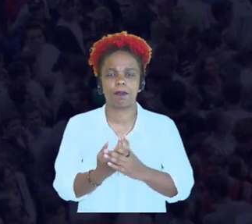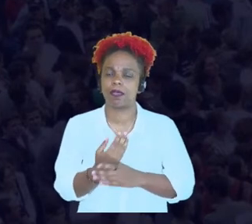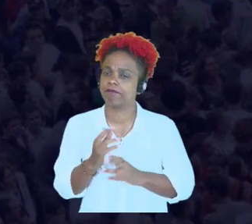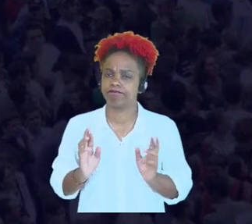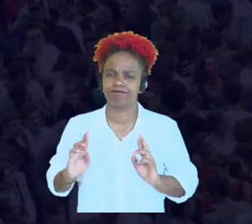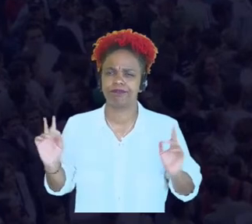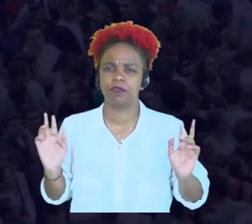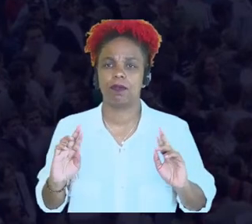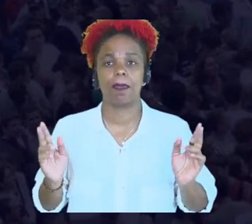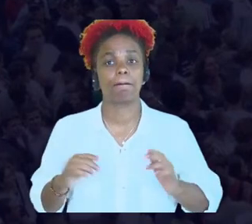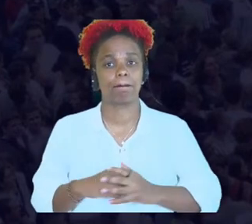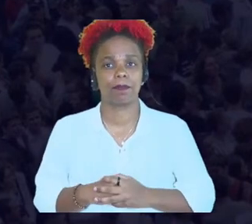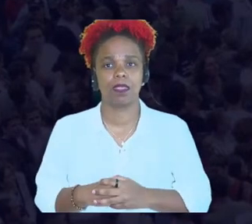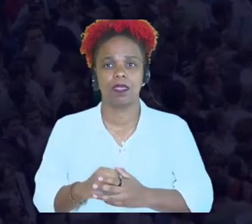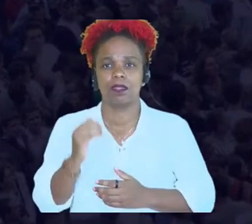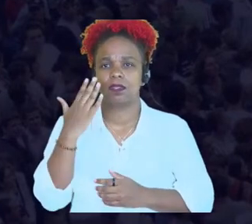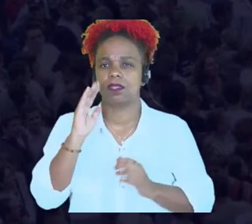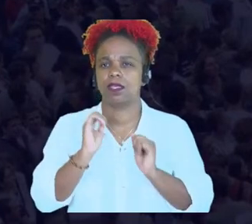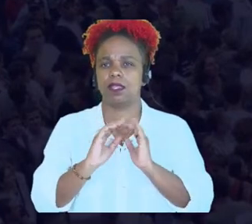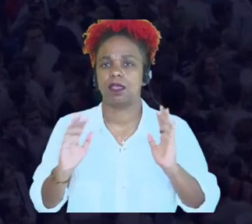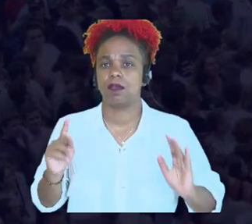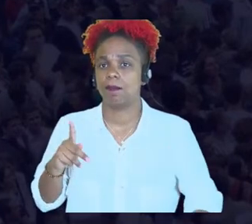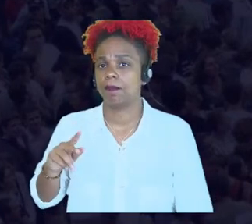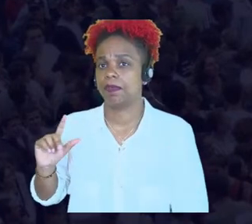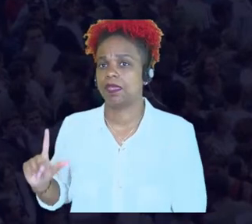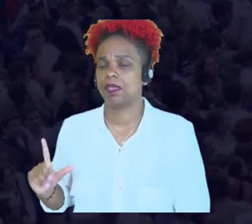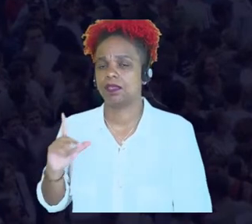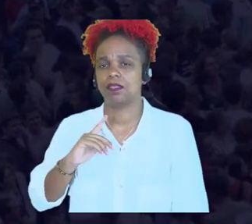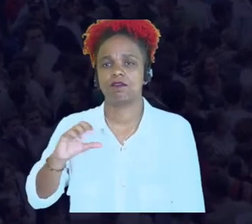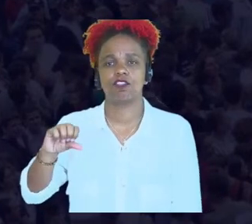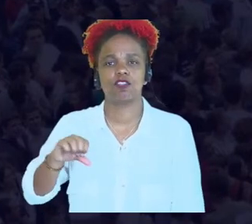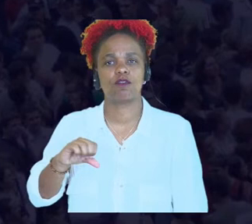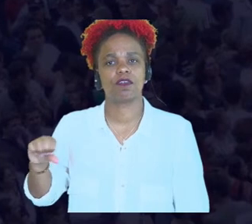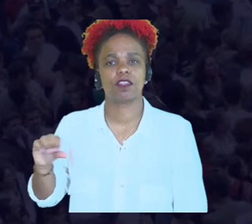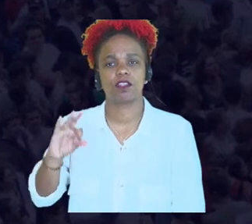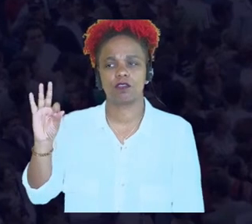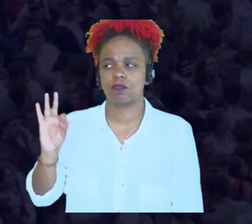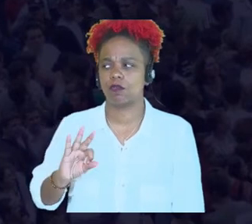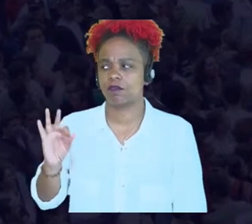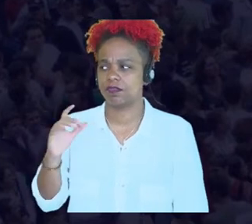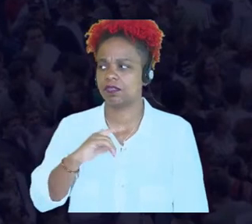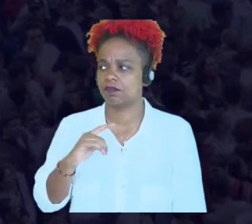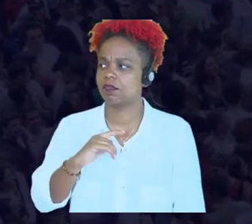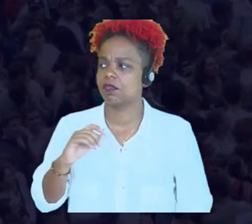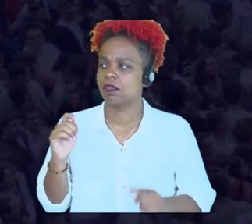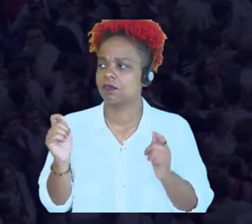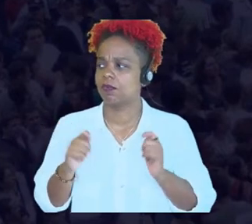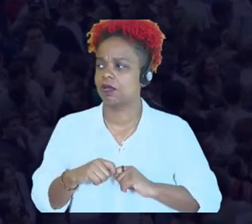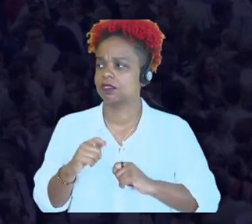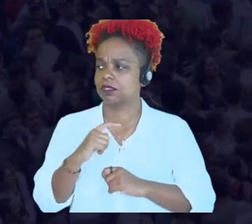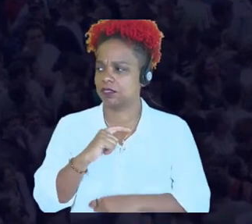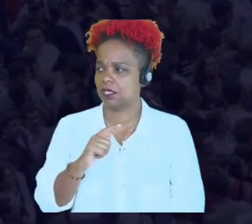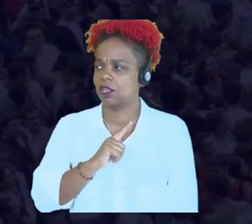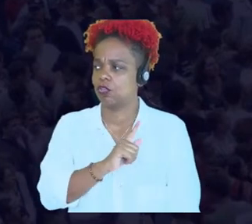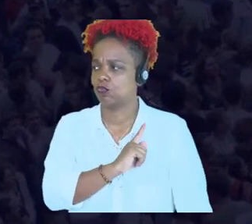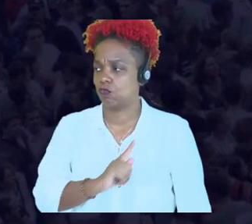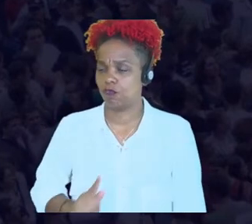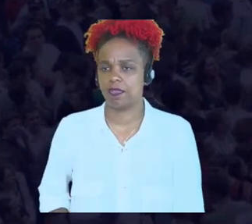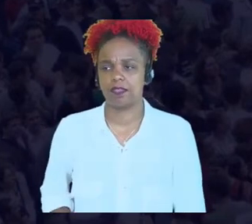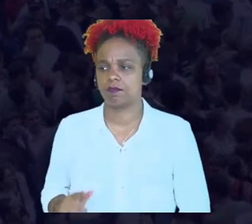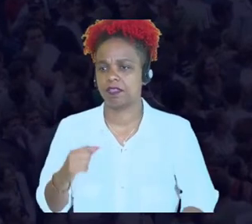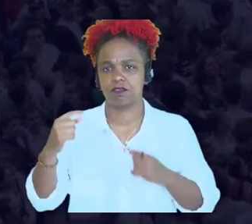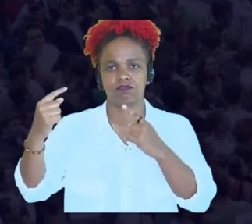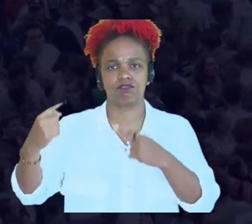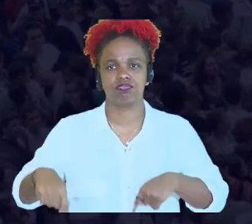2018. Então, entender que esse PL, esses 99 parlamentares do PL, vão ser oposição ao governo,